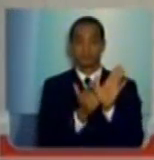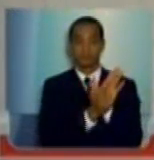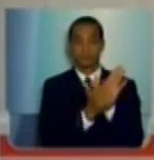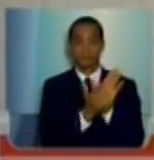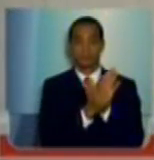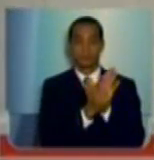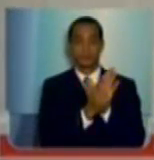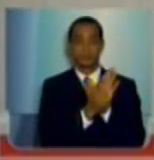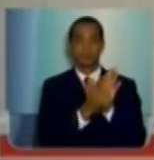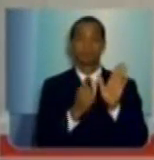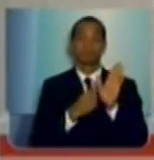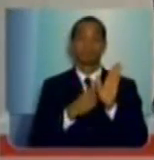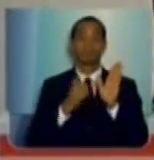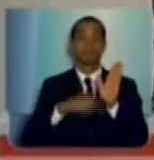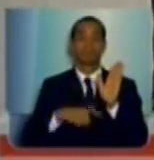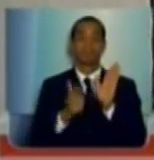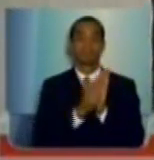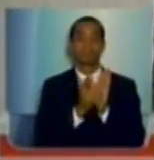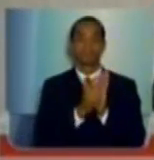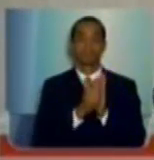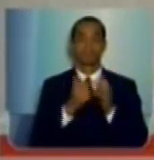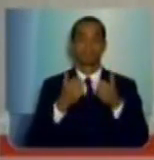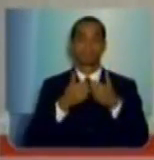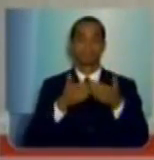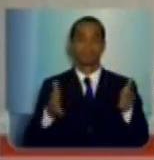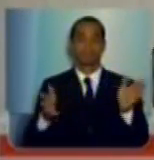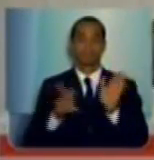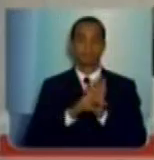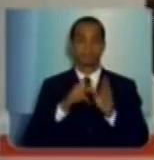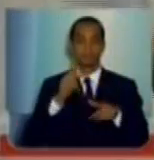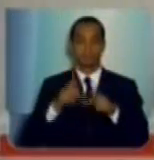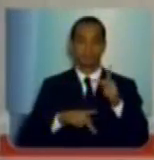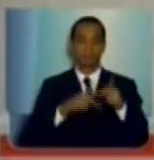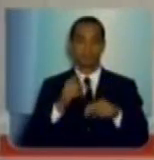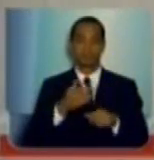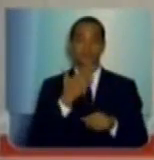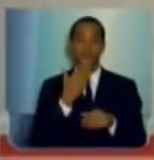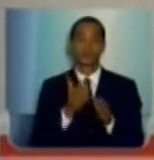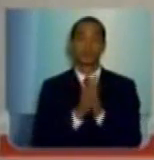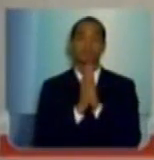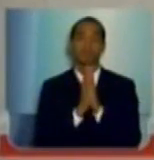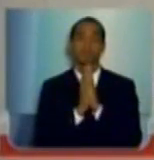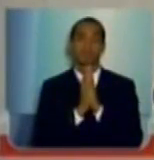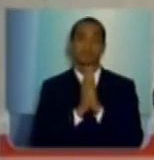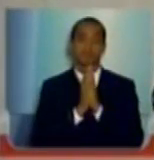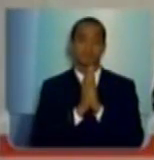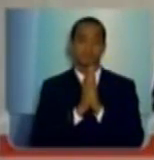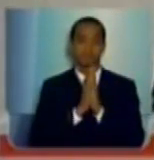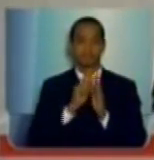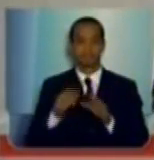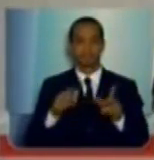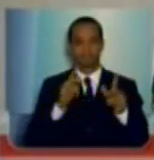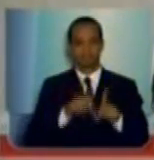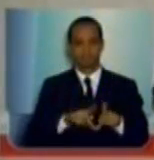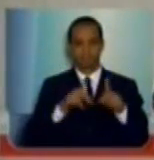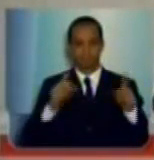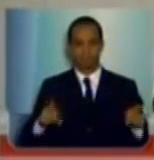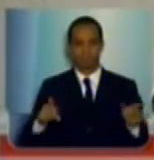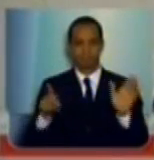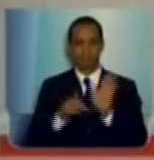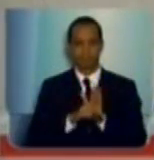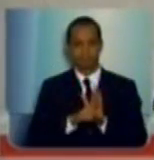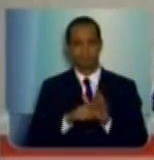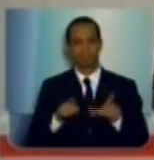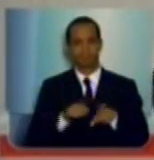manifesto que é uma carta aberta à comunidade uma espécie de Manifesto um pedido de socorro dos profissionais da educação dos